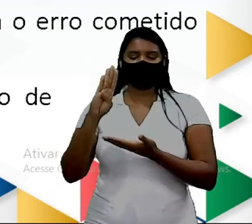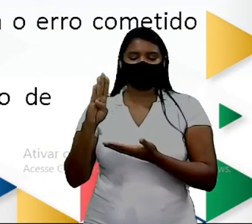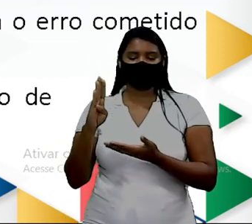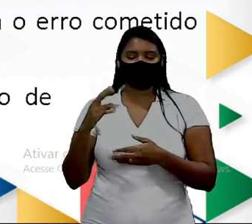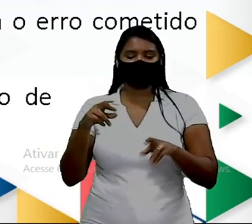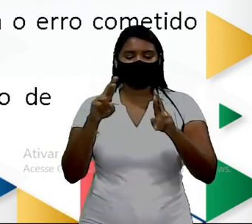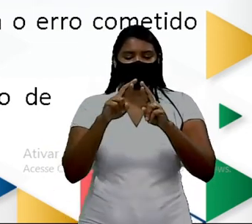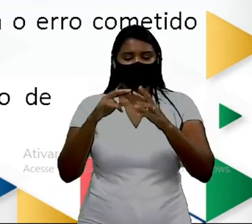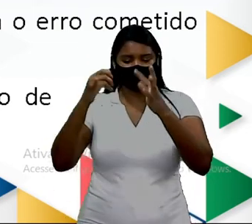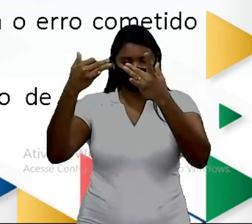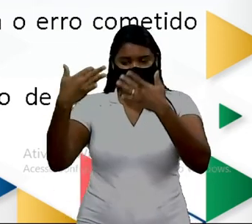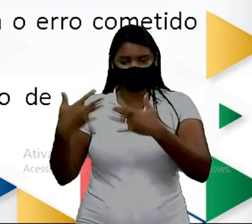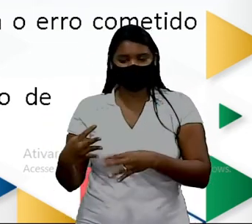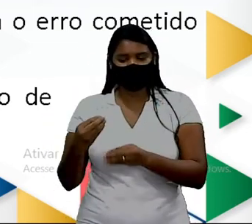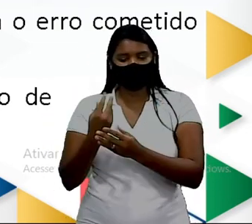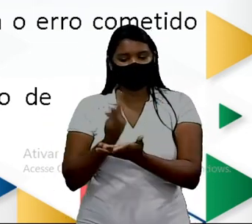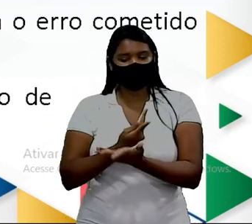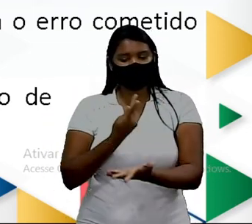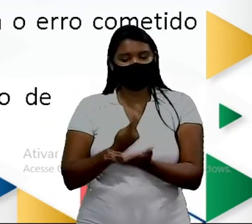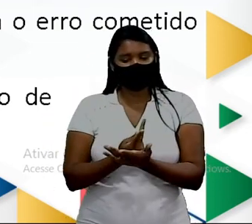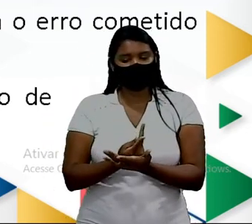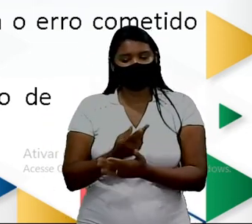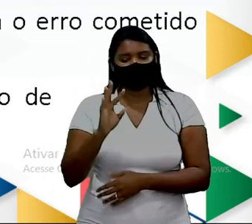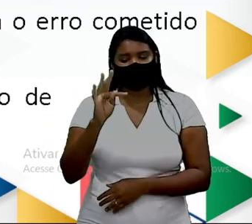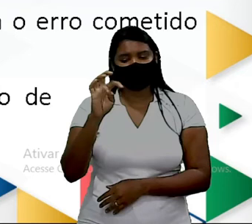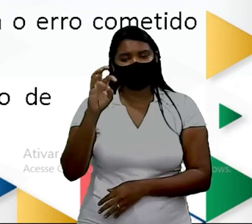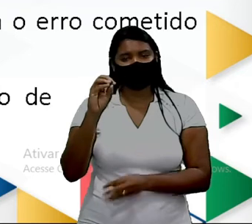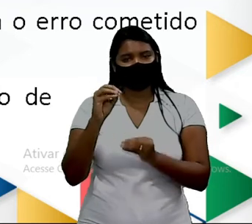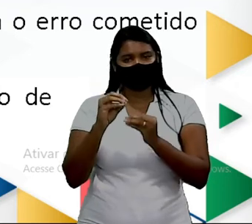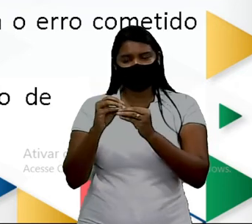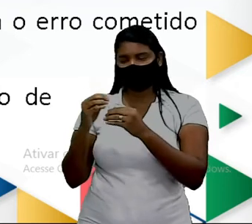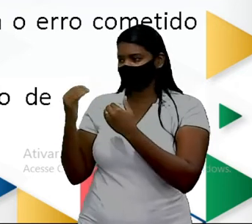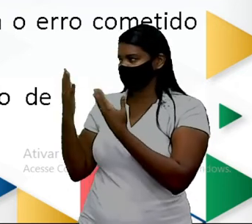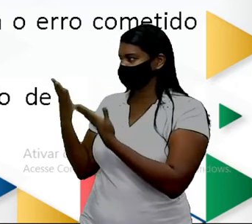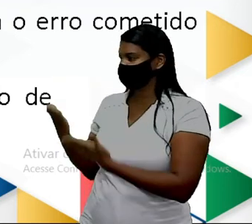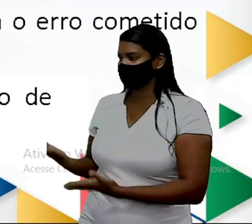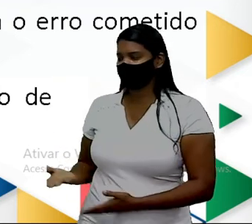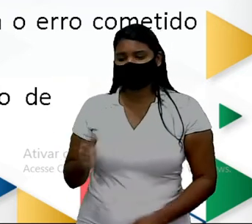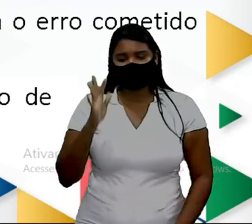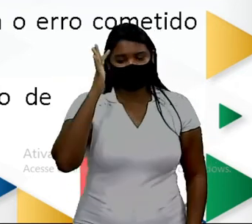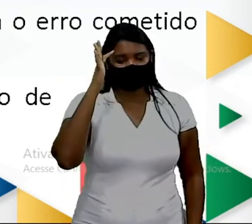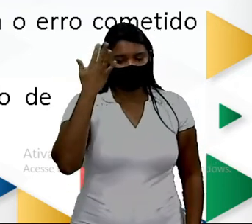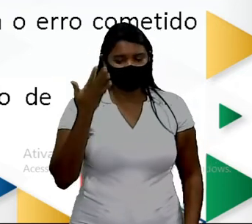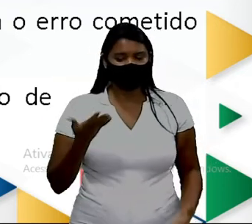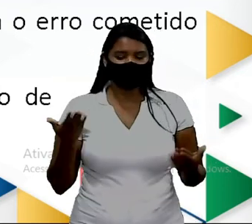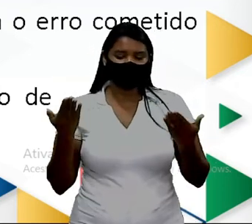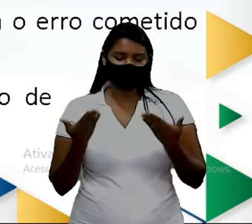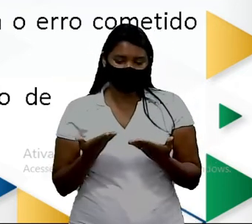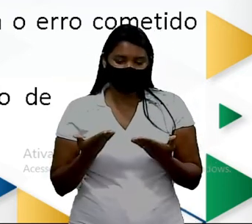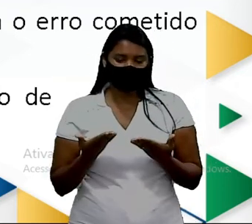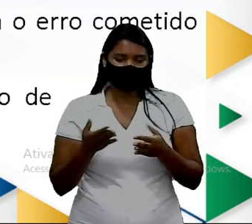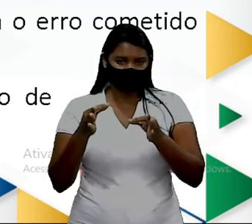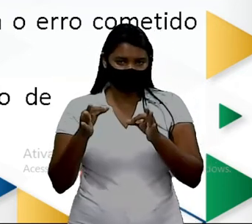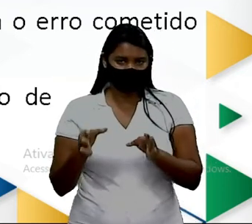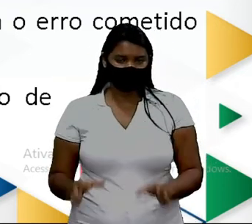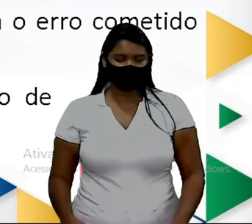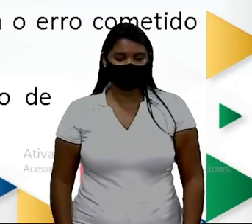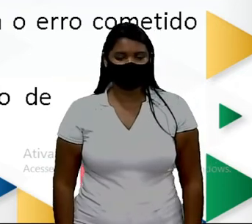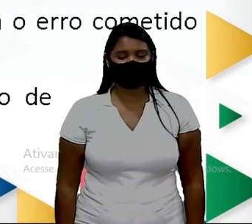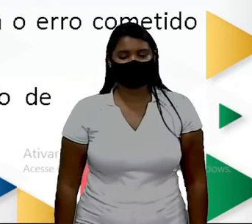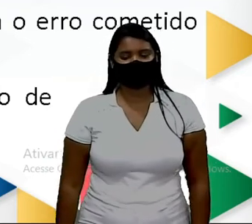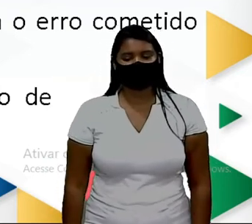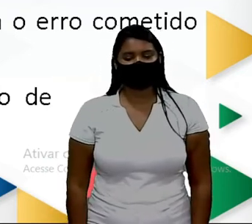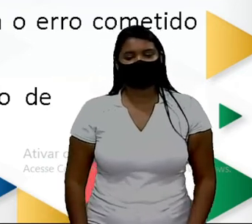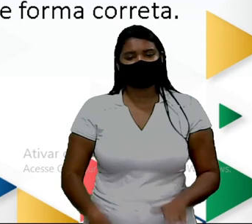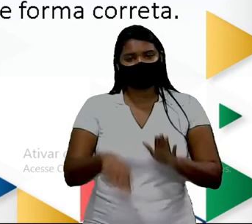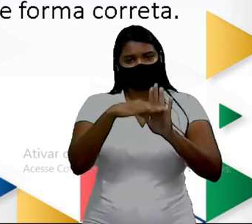e descreva o erro cometido por Theo. Letra C. Resolva essa equação de forma correta. Vamos fazer cada